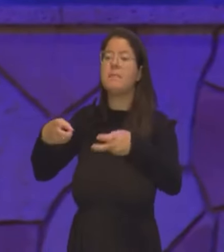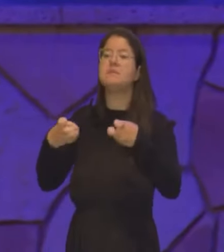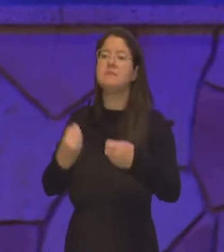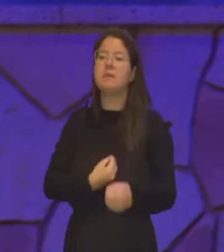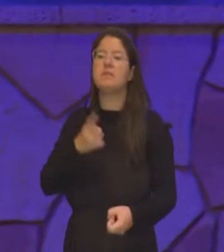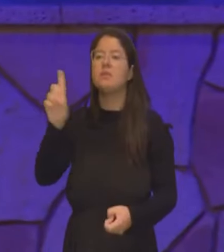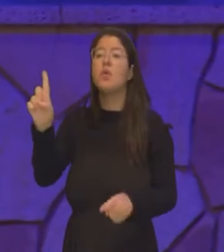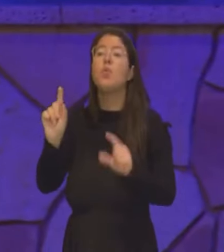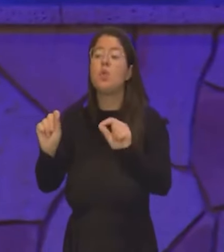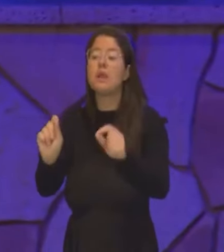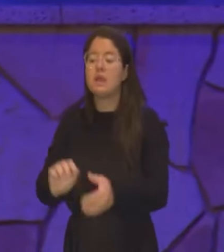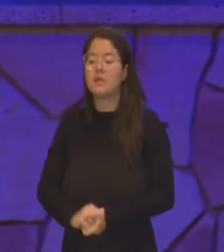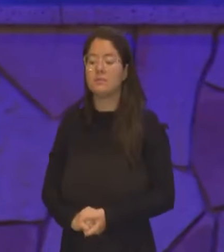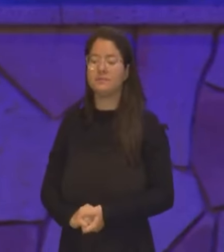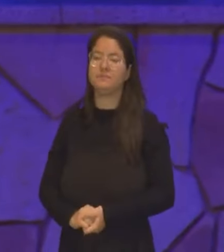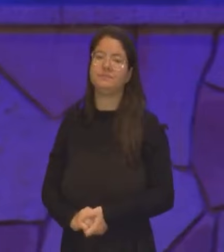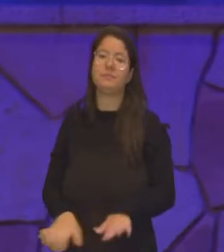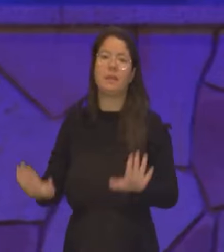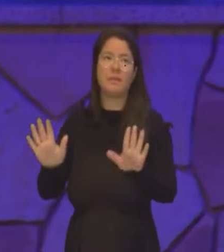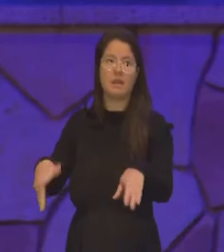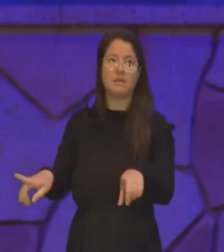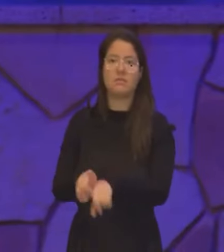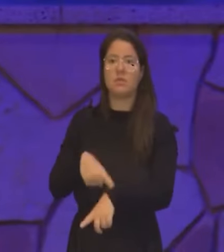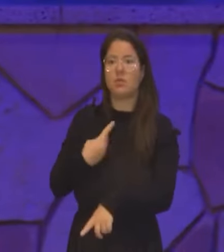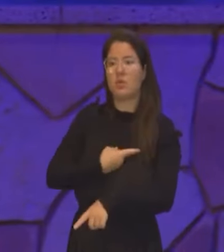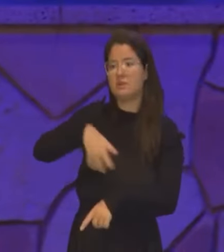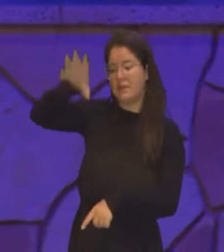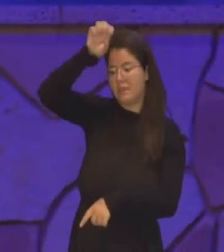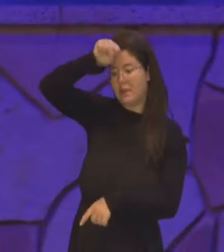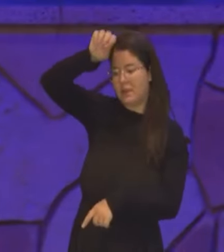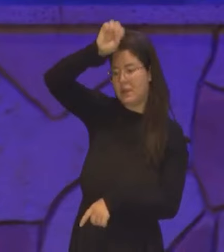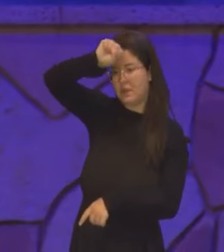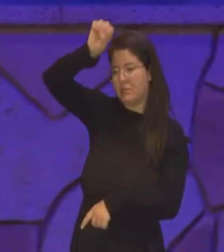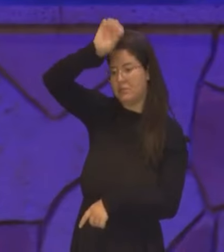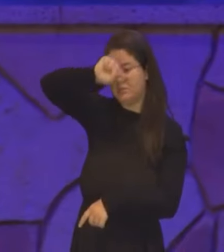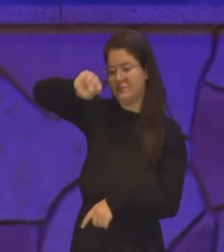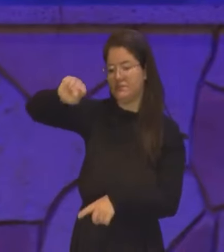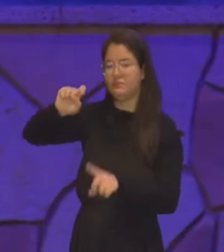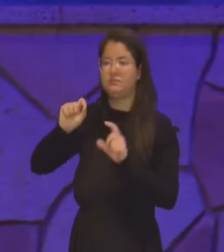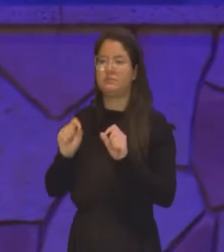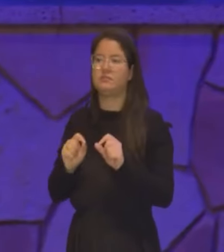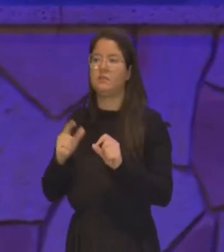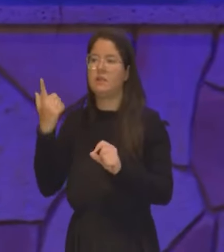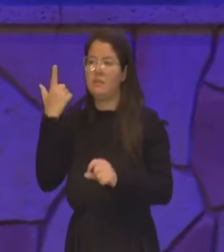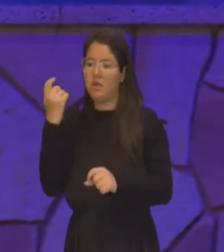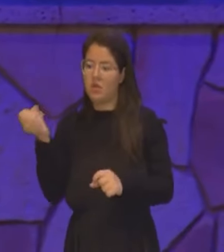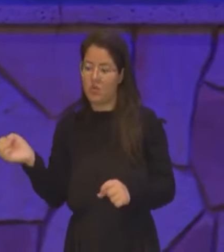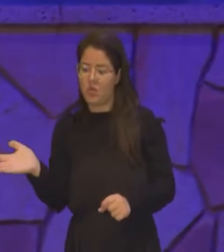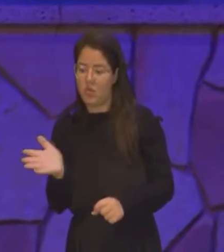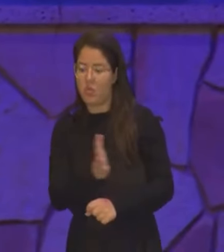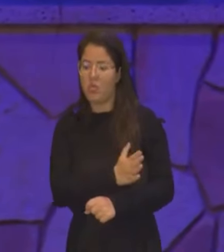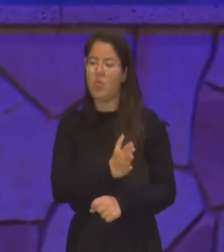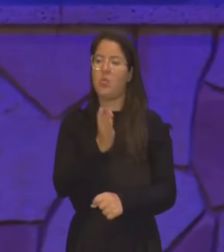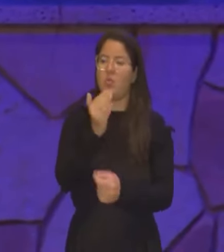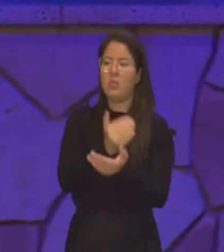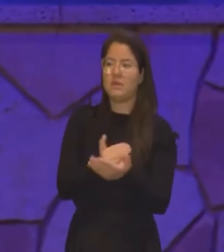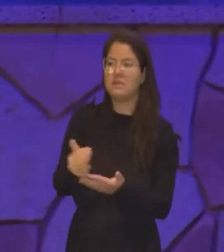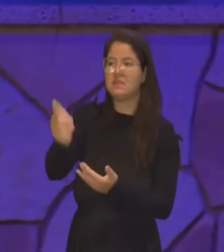Deus? Mas também nós aprendemos que para recomeçar,